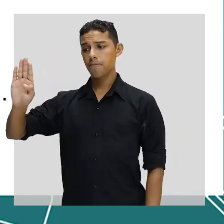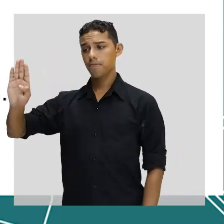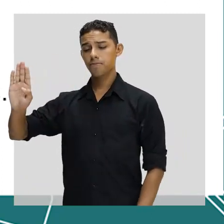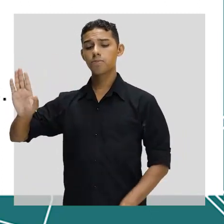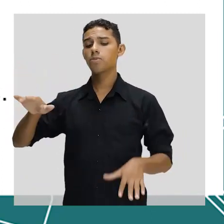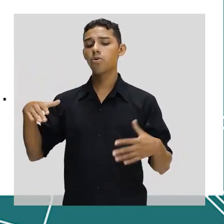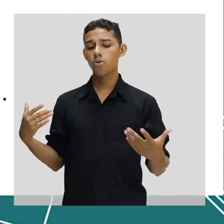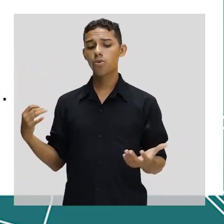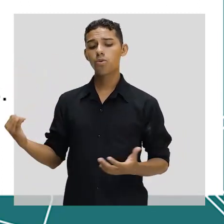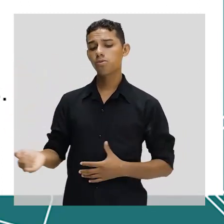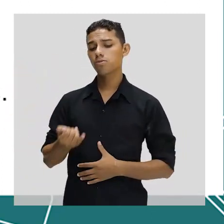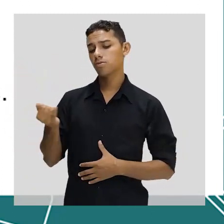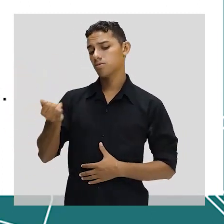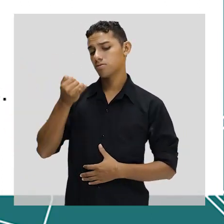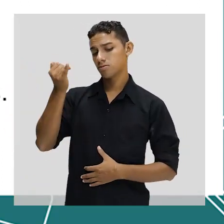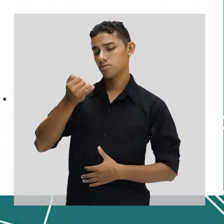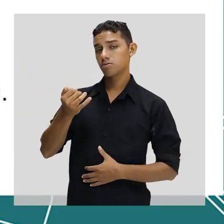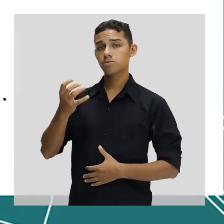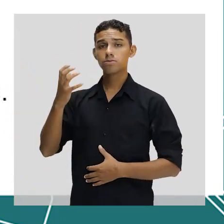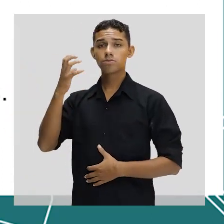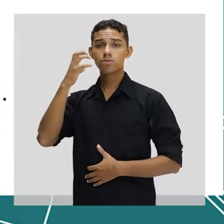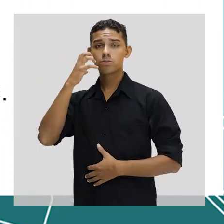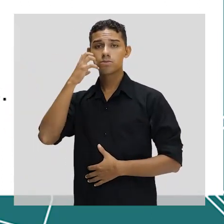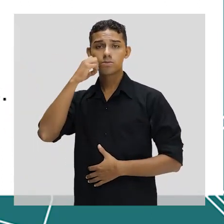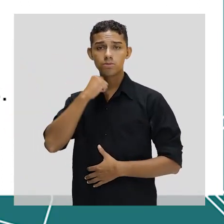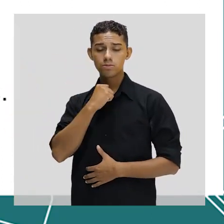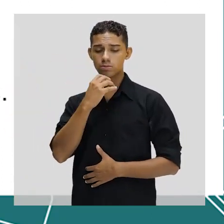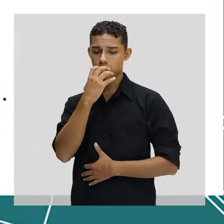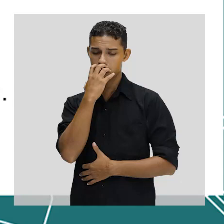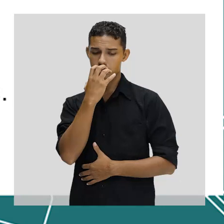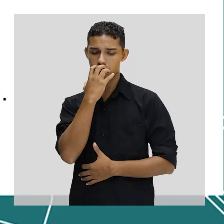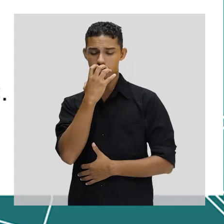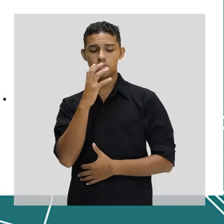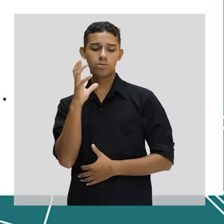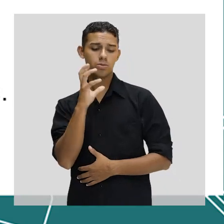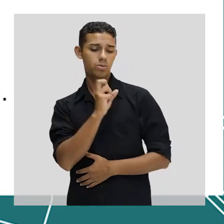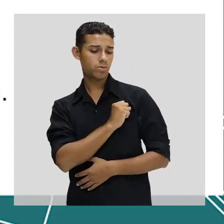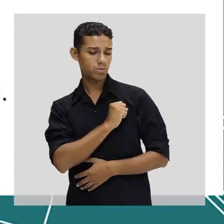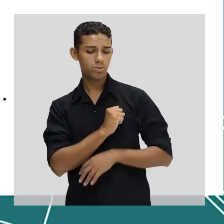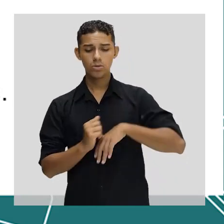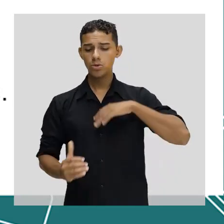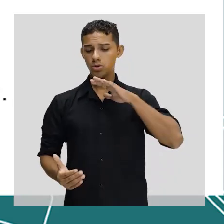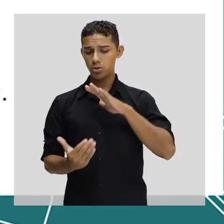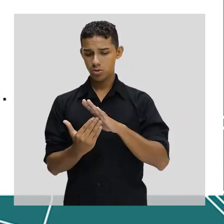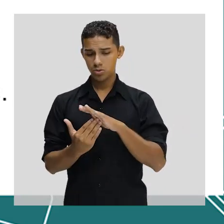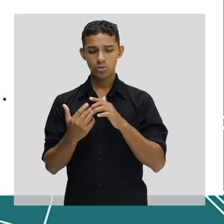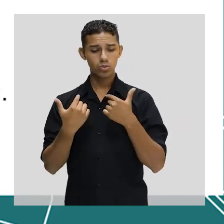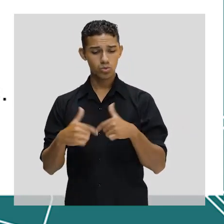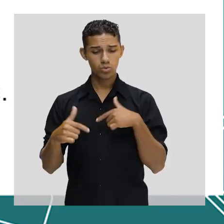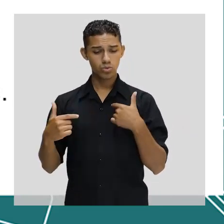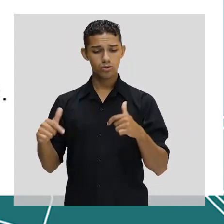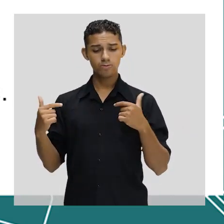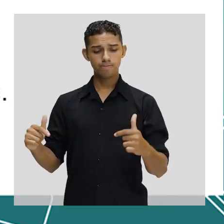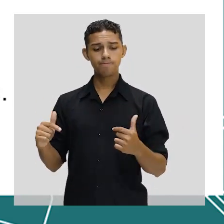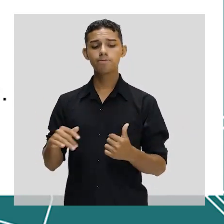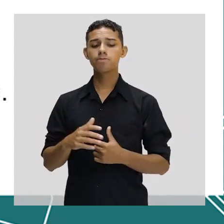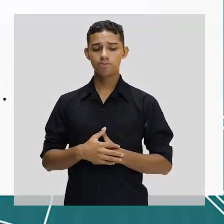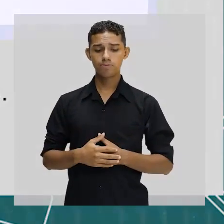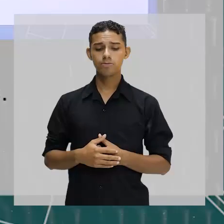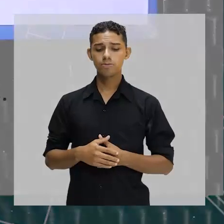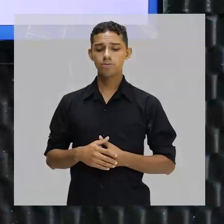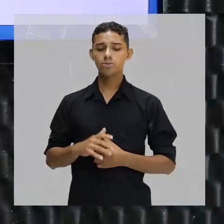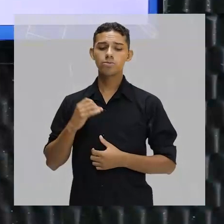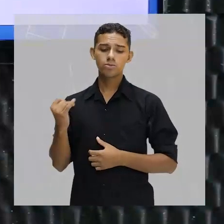as vantagens de se adotar um cão, né? Ele diz que é um amor sem limite, né? Pode causar dependência, mas é uma